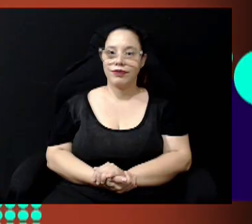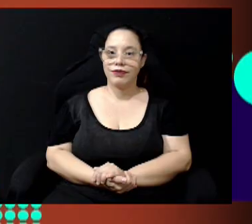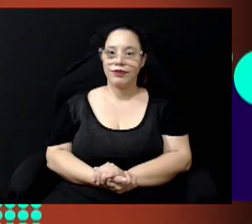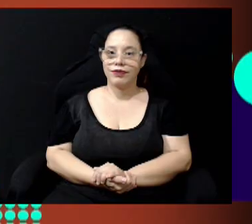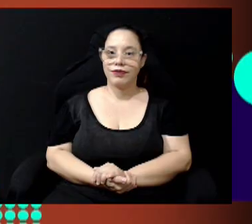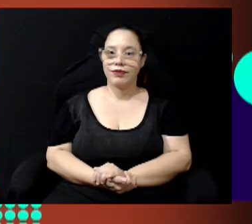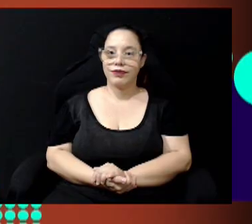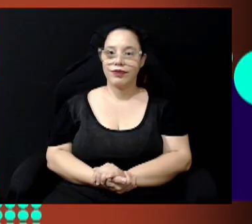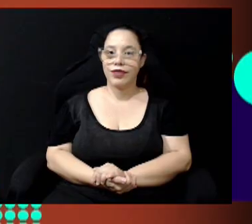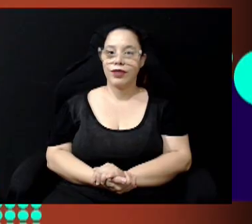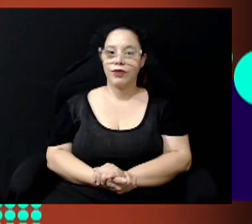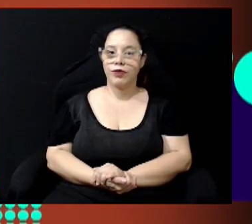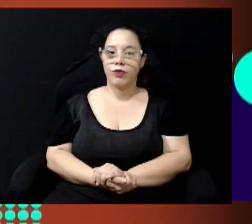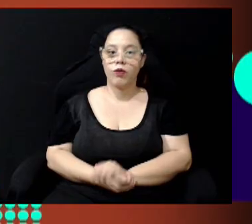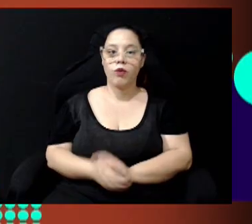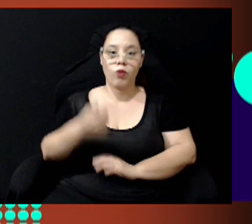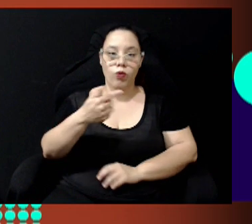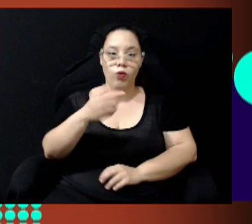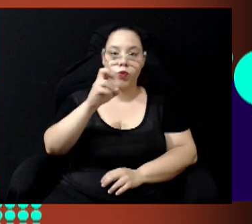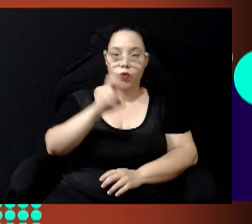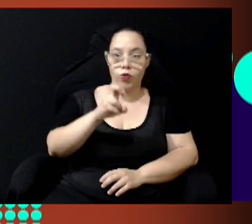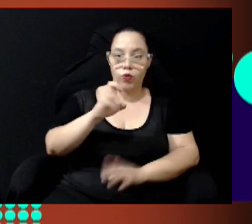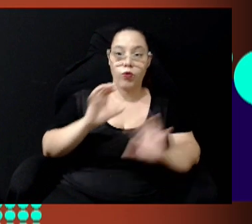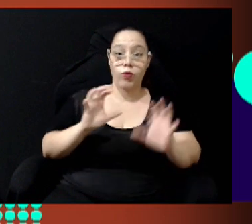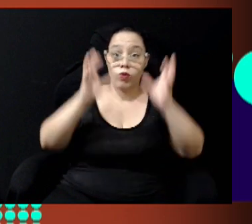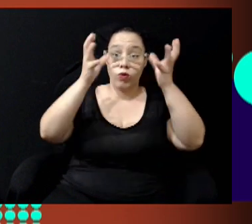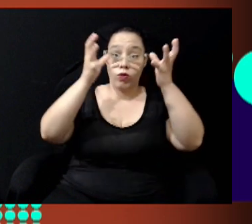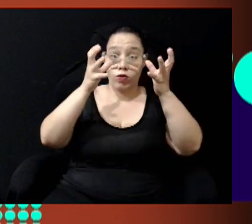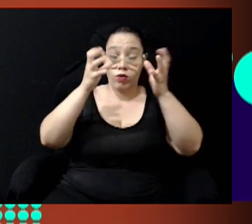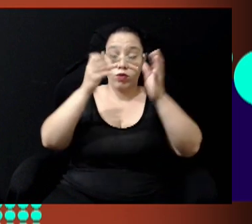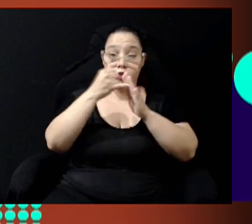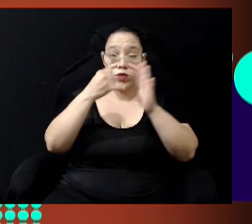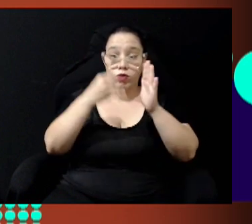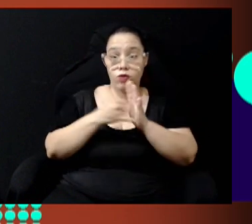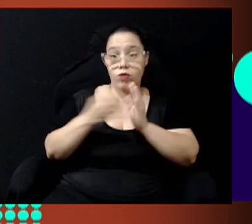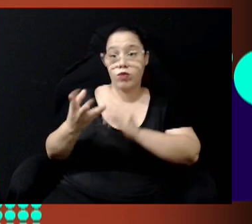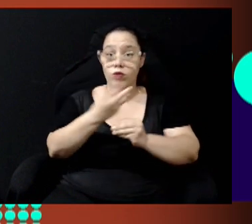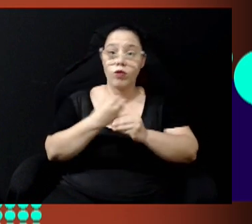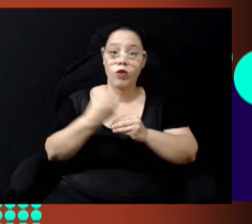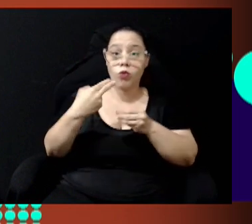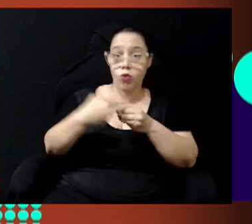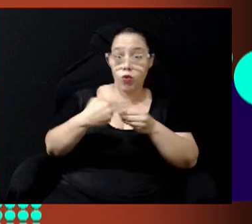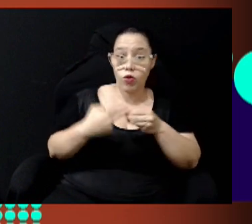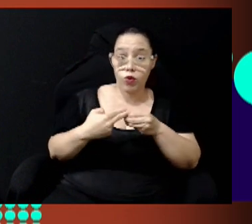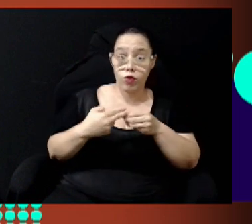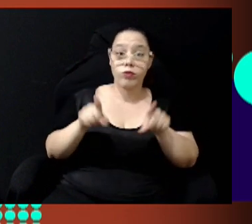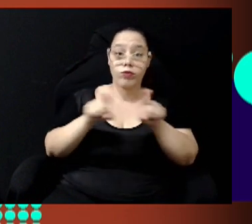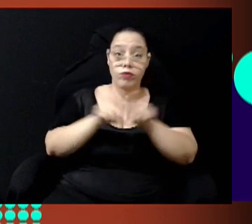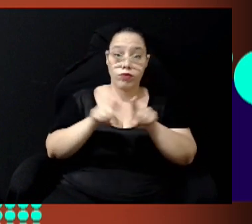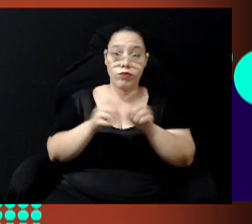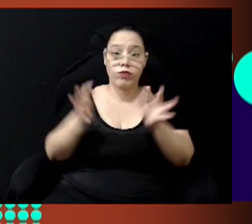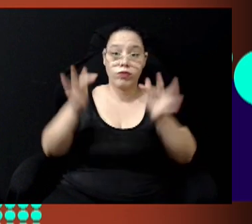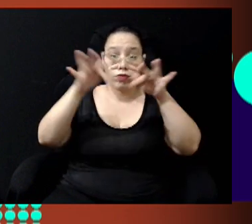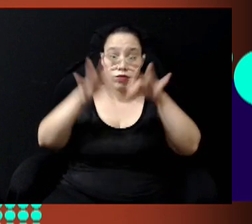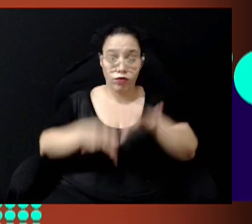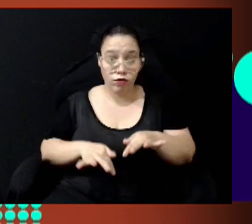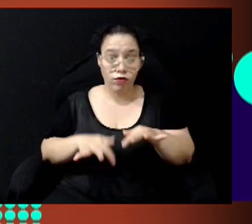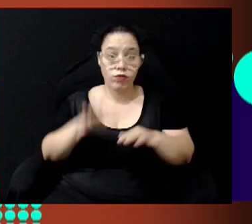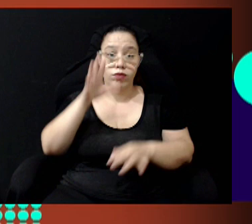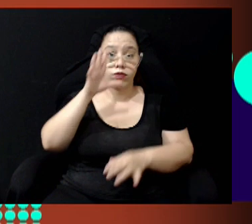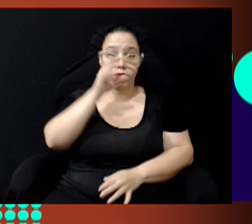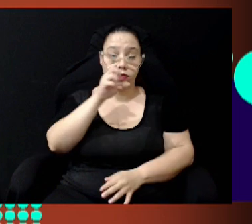O 25º Festival do Instituto de Artes da Unicamp também encerra neste final de semana.